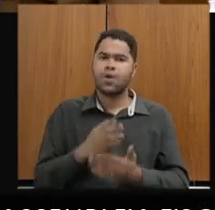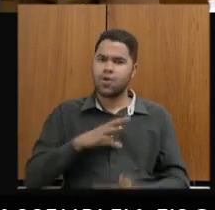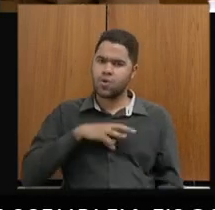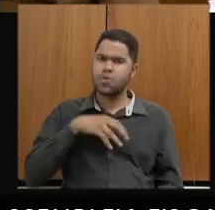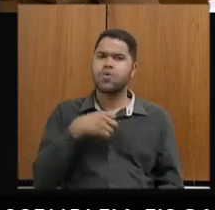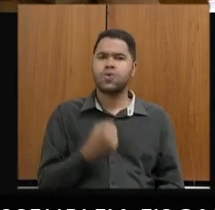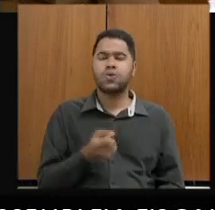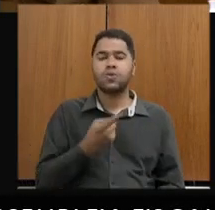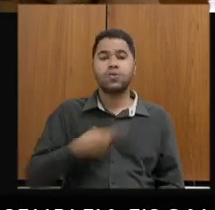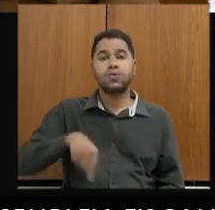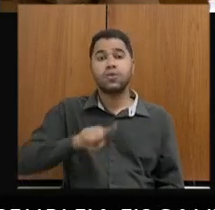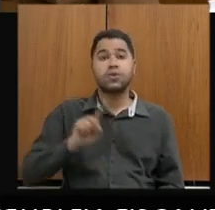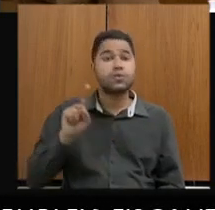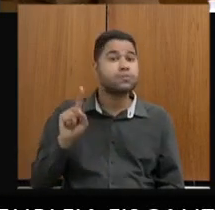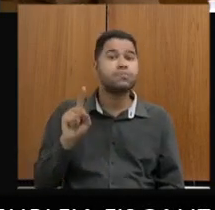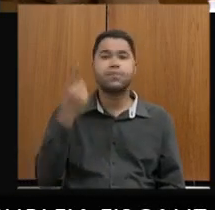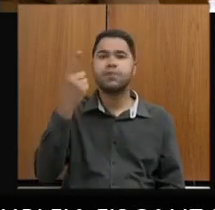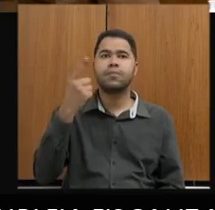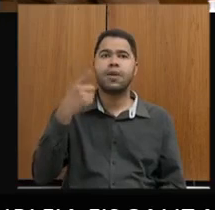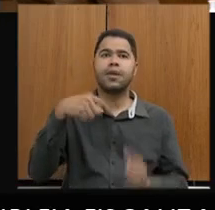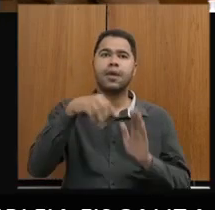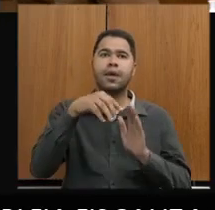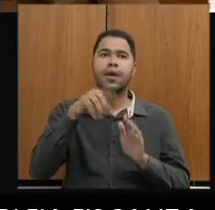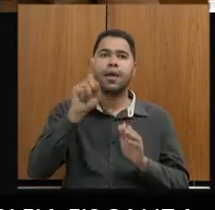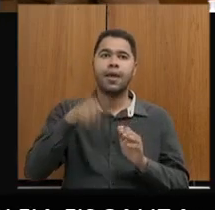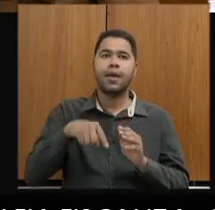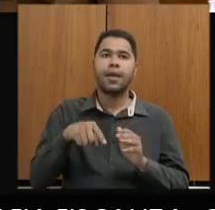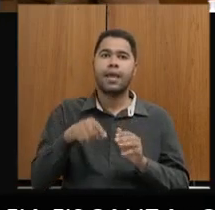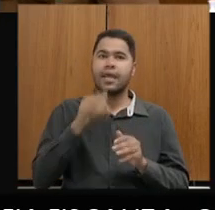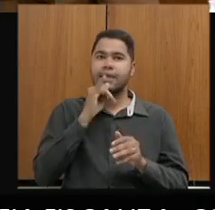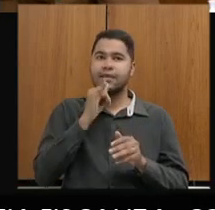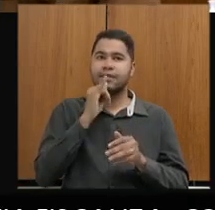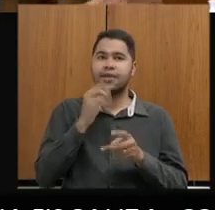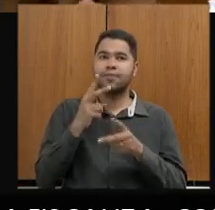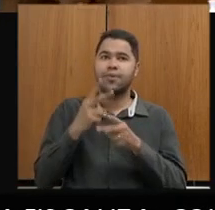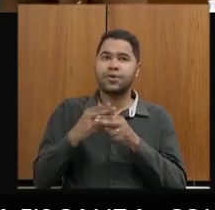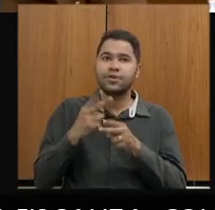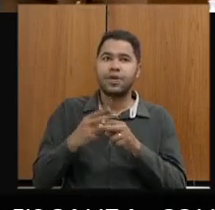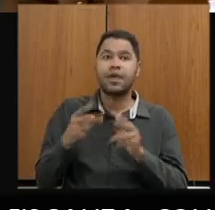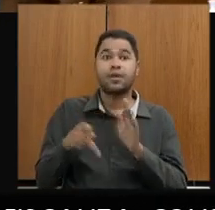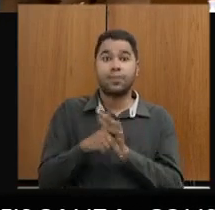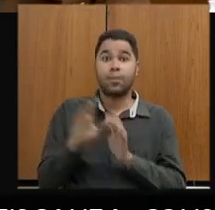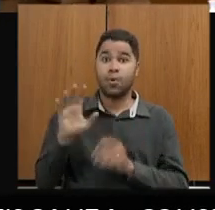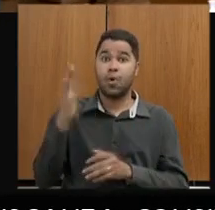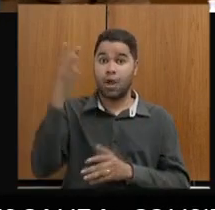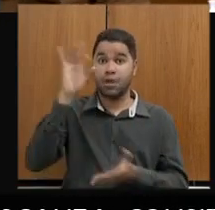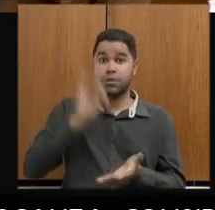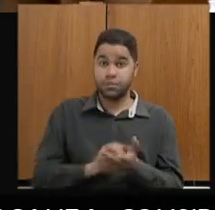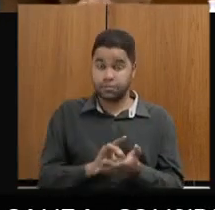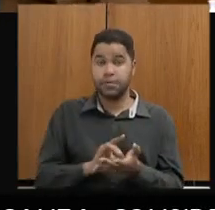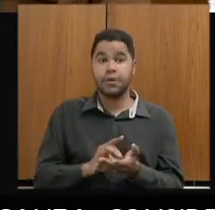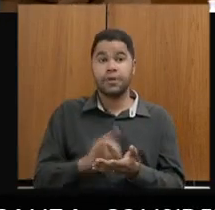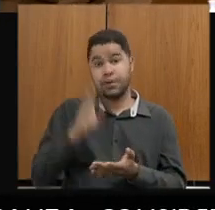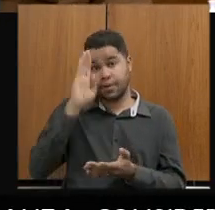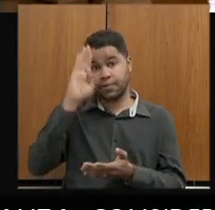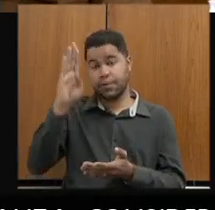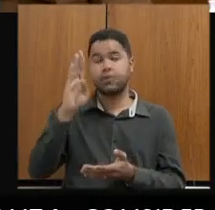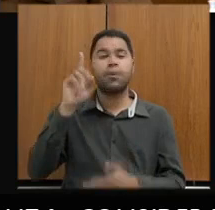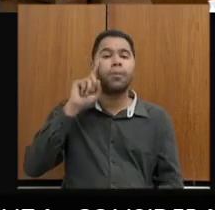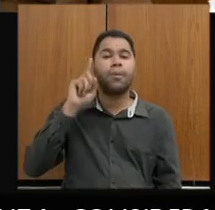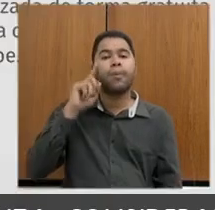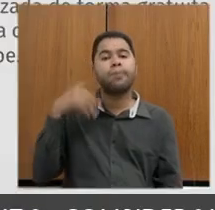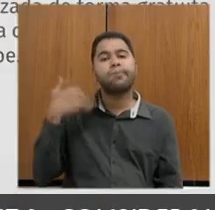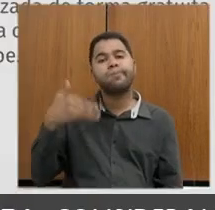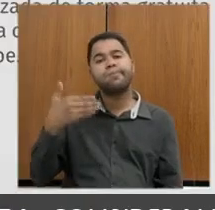coragem né nós fizemos a primeira série da Polícia Militar essa série foi inspirada em diversas ocorrências reais e principalmente na vida cotidiana